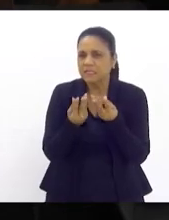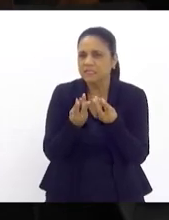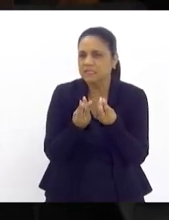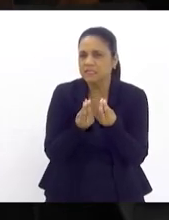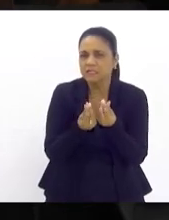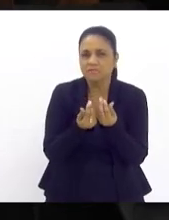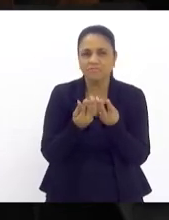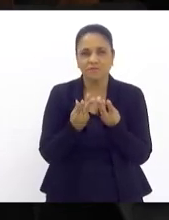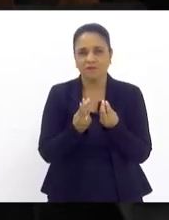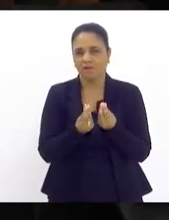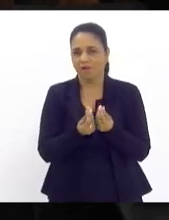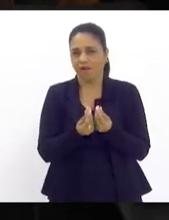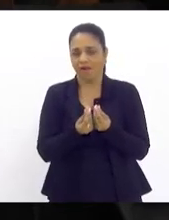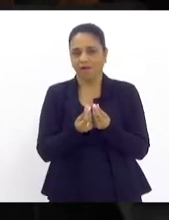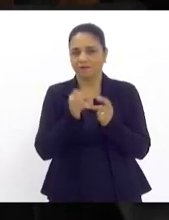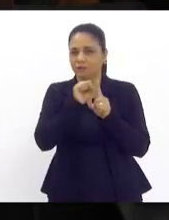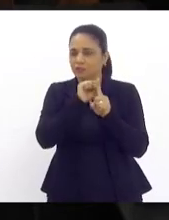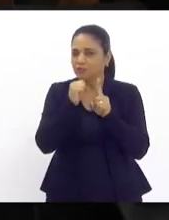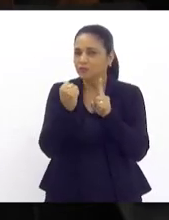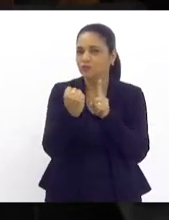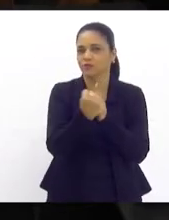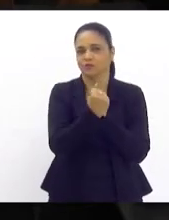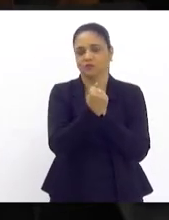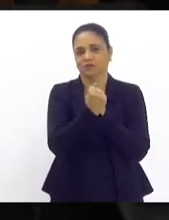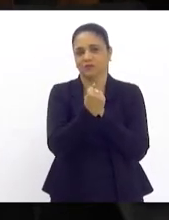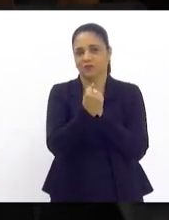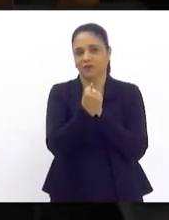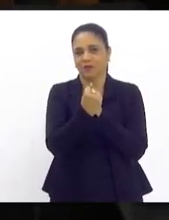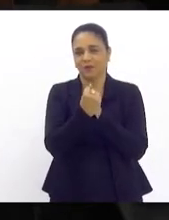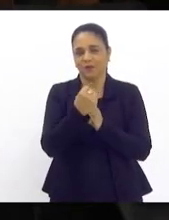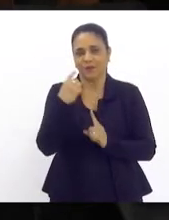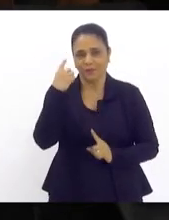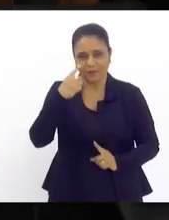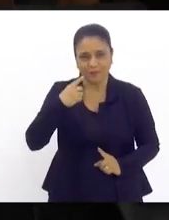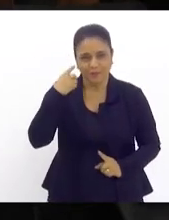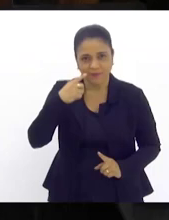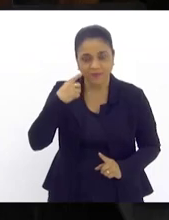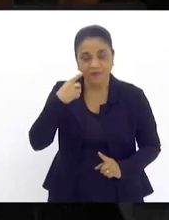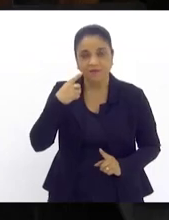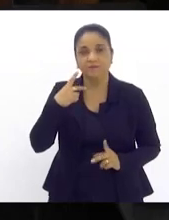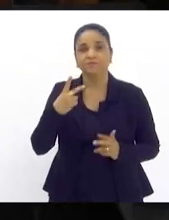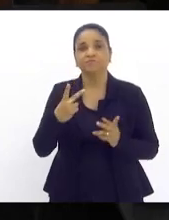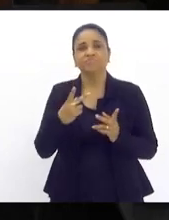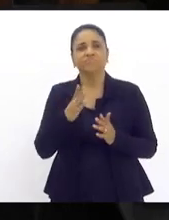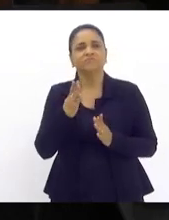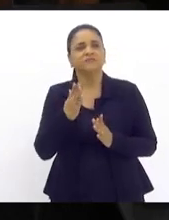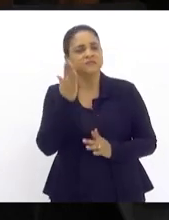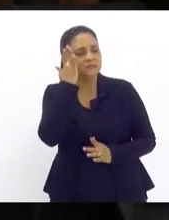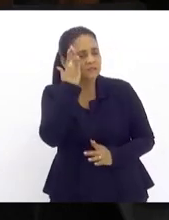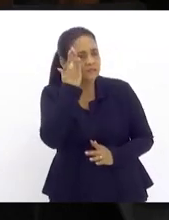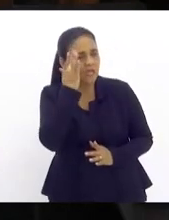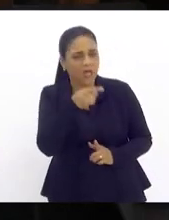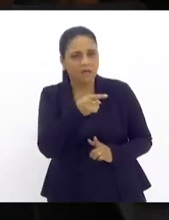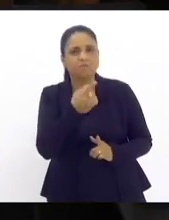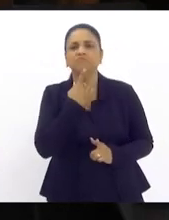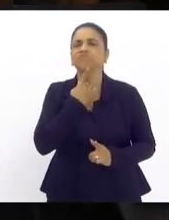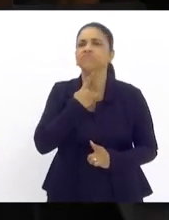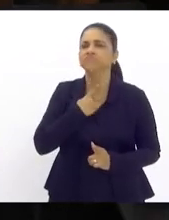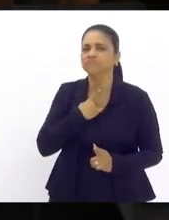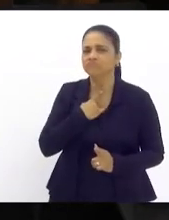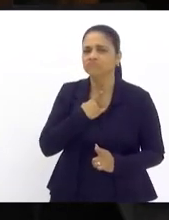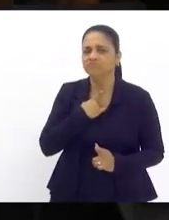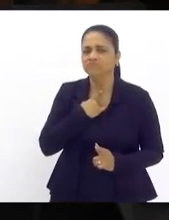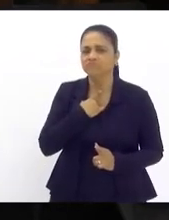sensibilidade social, senhora deputada. Porque Vossa Excelência deseja